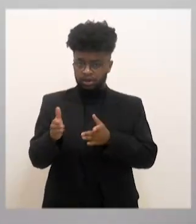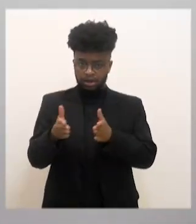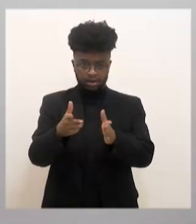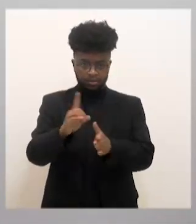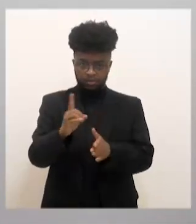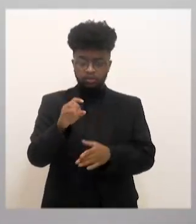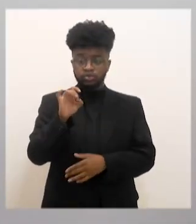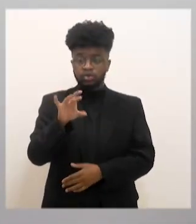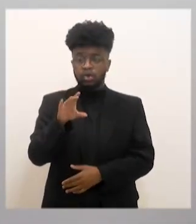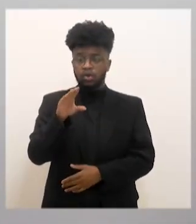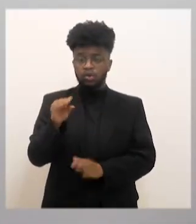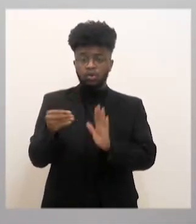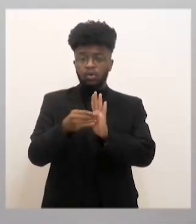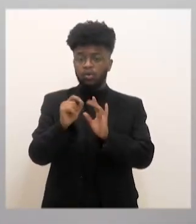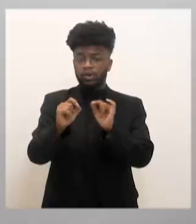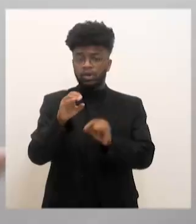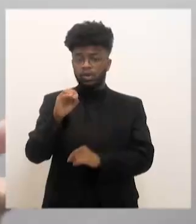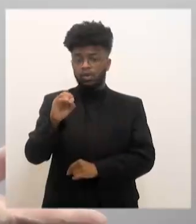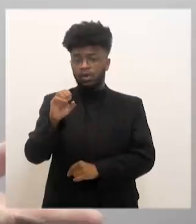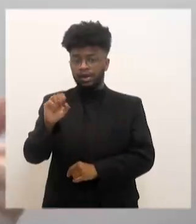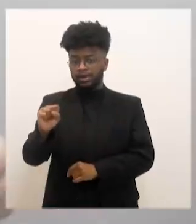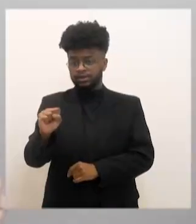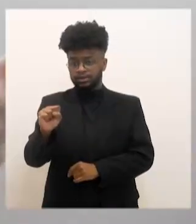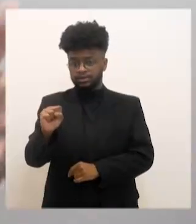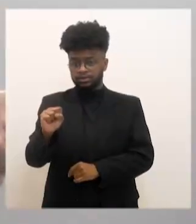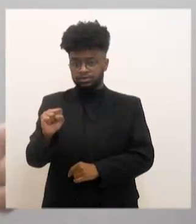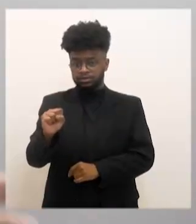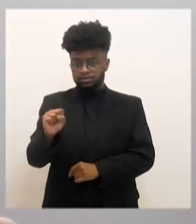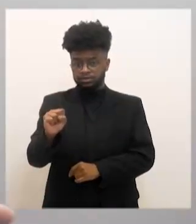O, S.